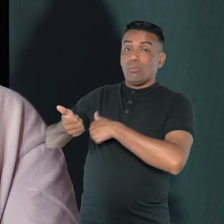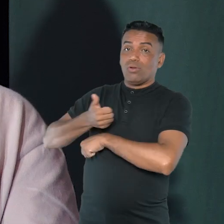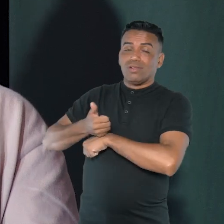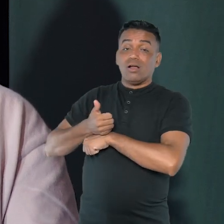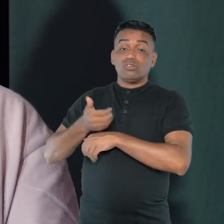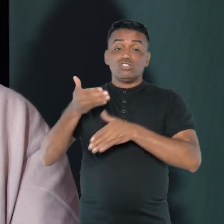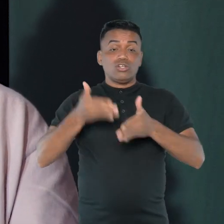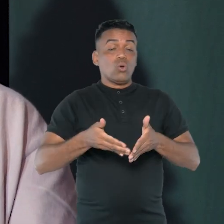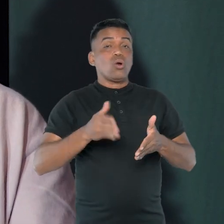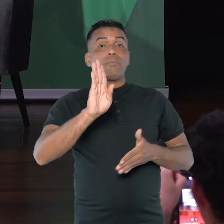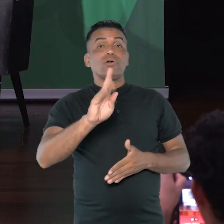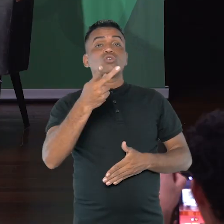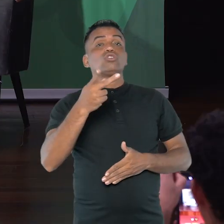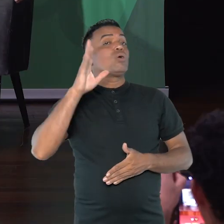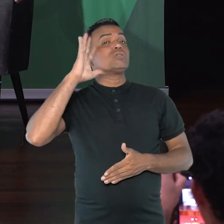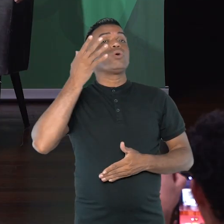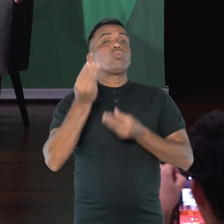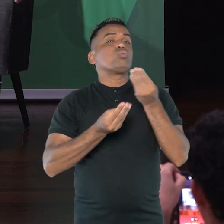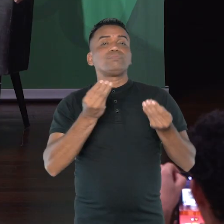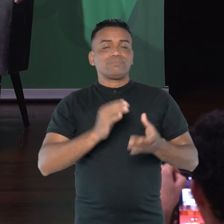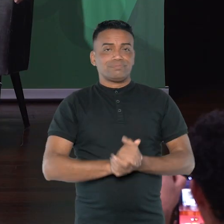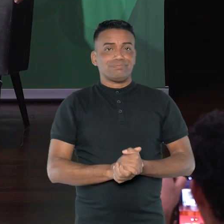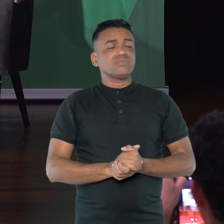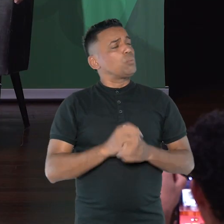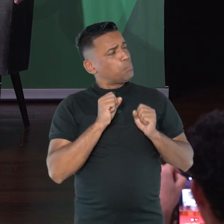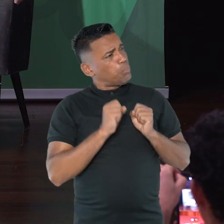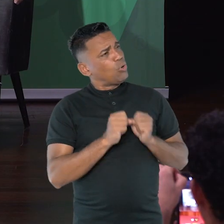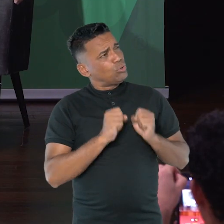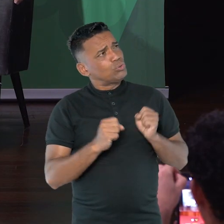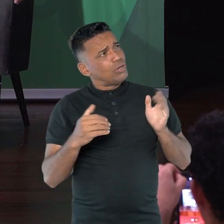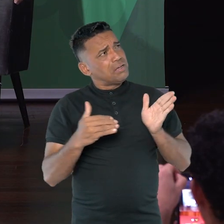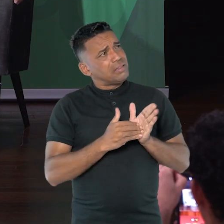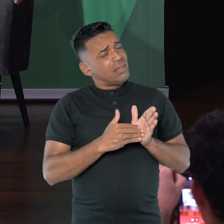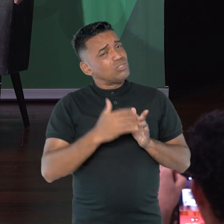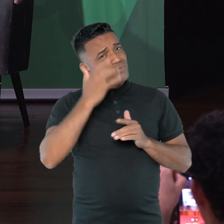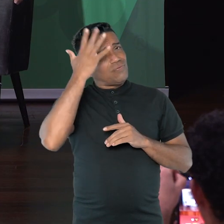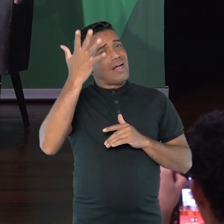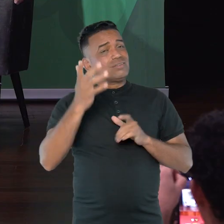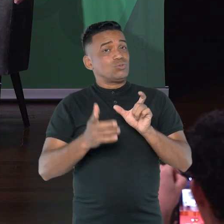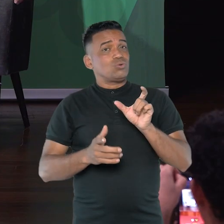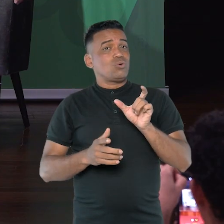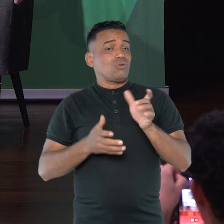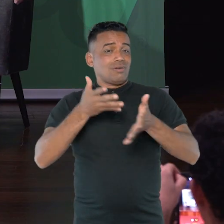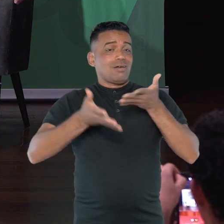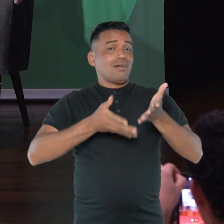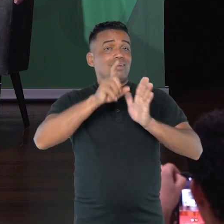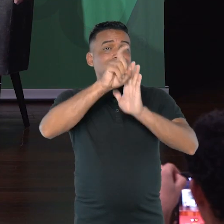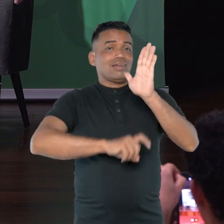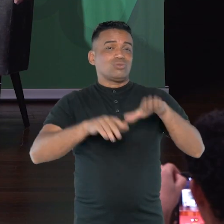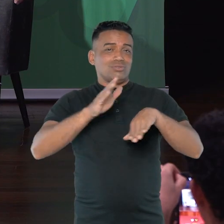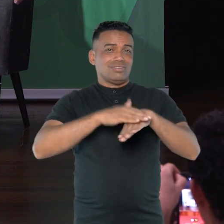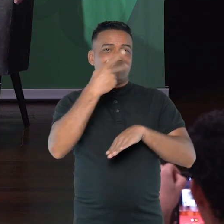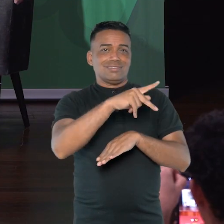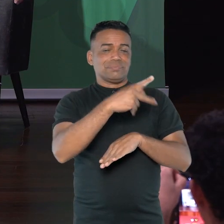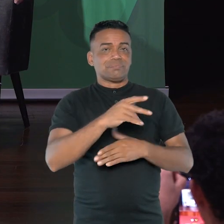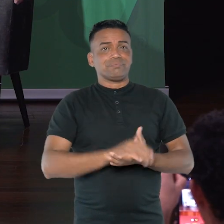aconteceu? Eu posso até pegar, acho que vai ficar mais fácil até nas palavras dele, porque ele